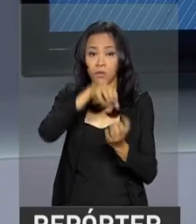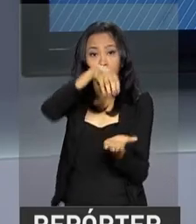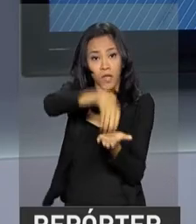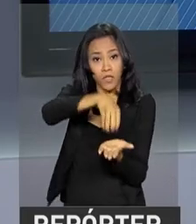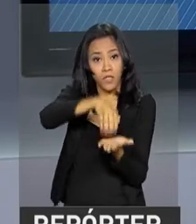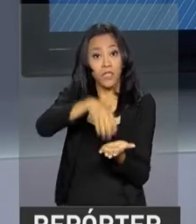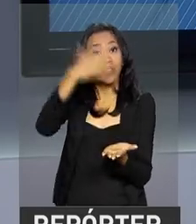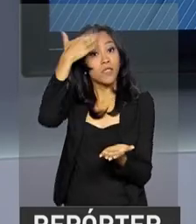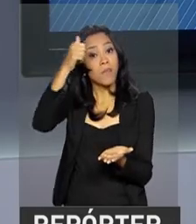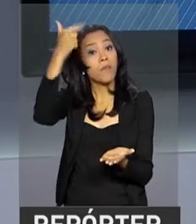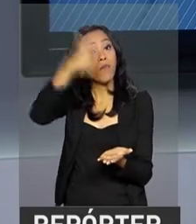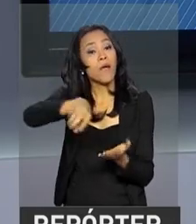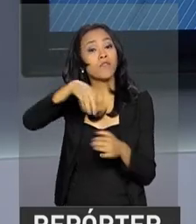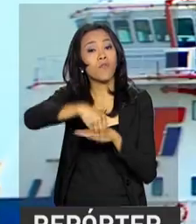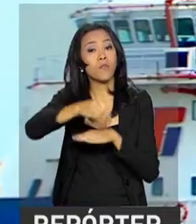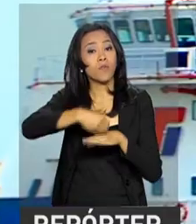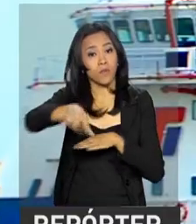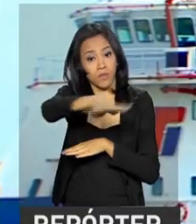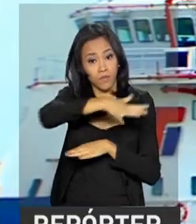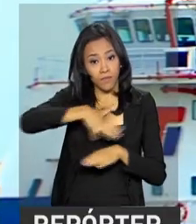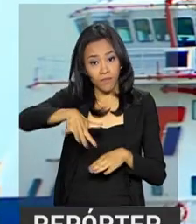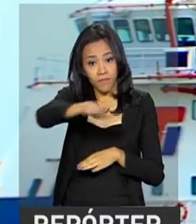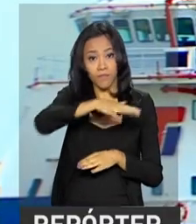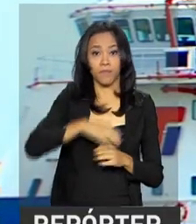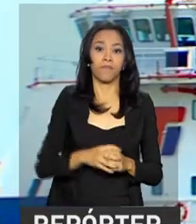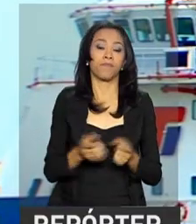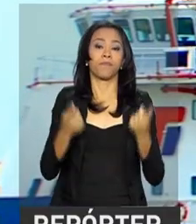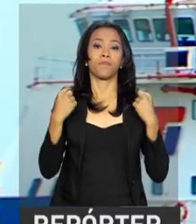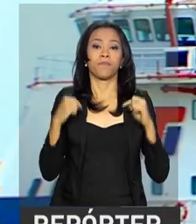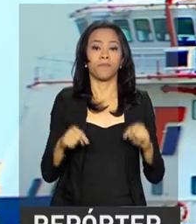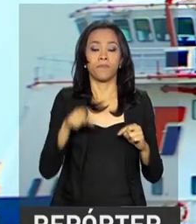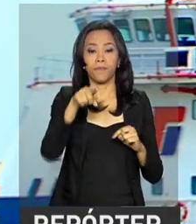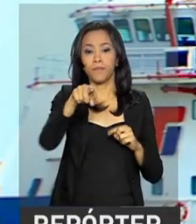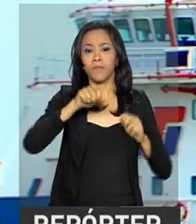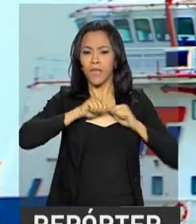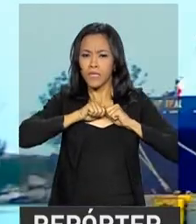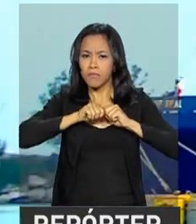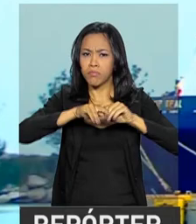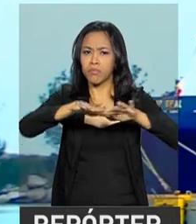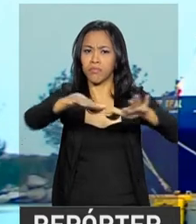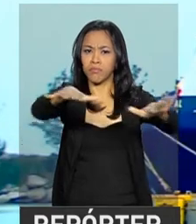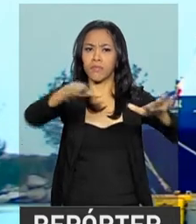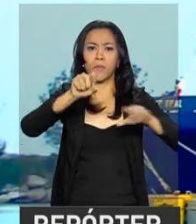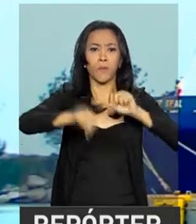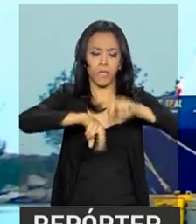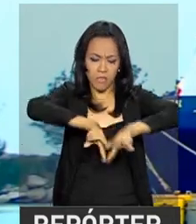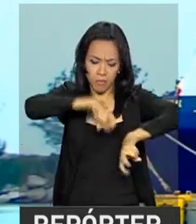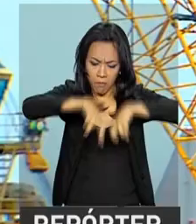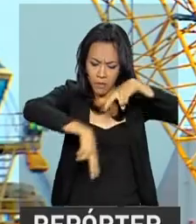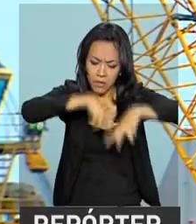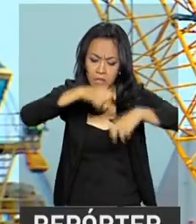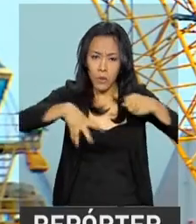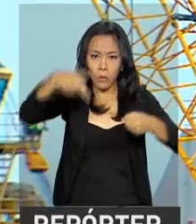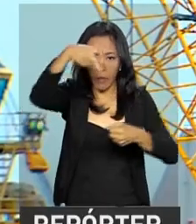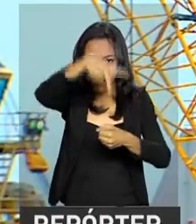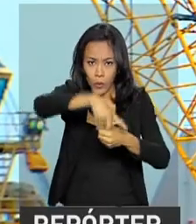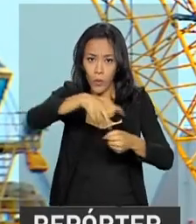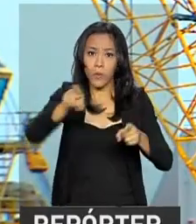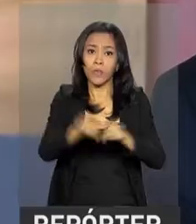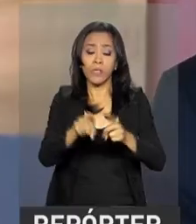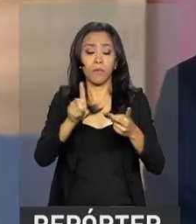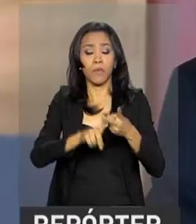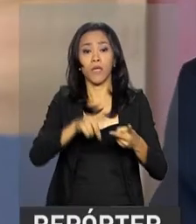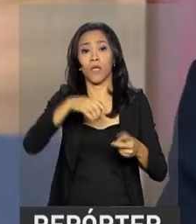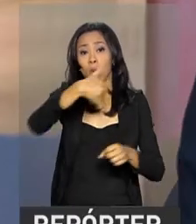informações na área a expansão da produção de petróleo a licitação para explorar o óleo no pré-sal